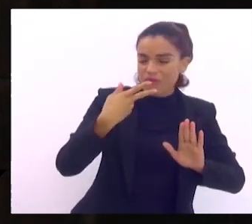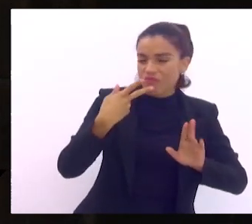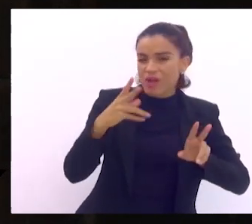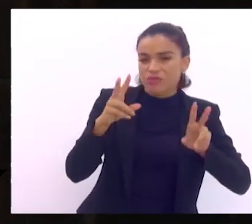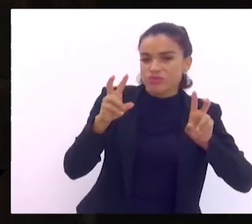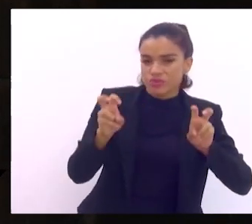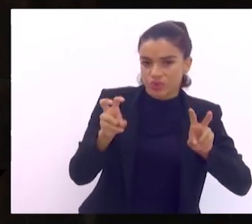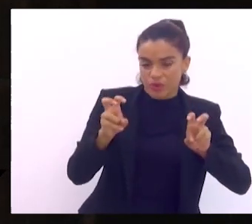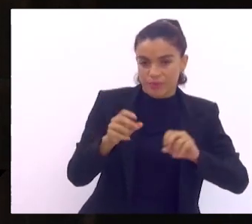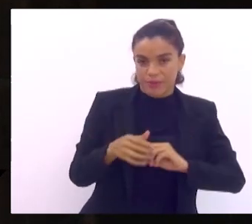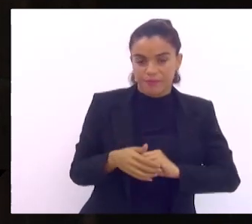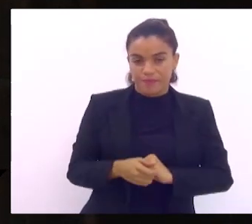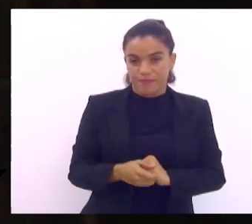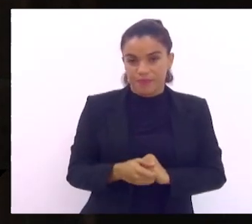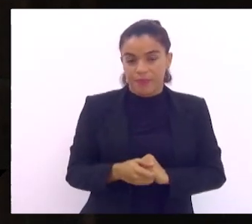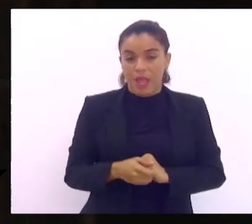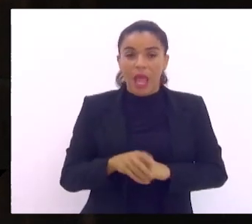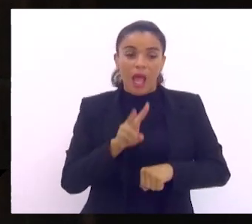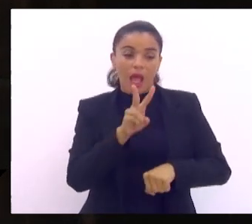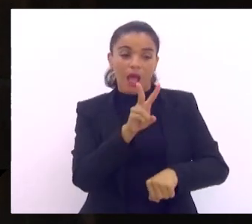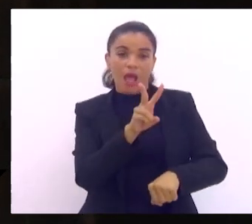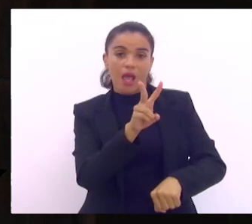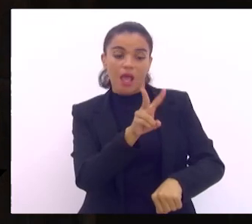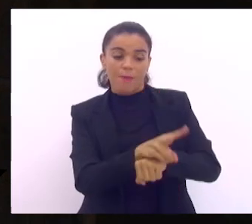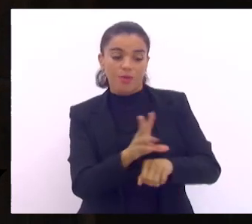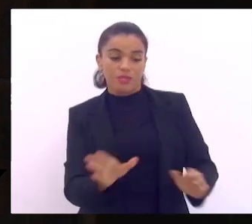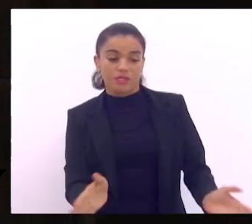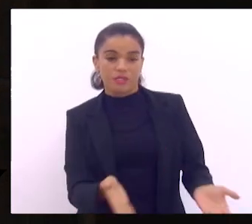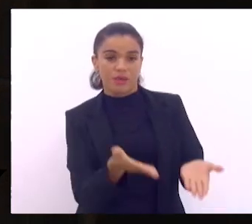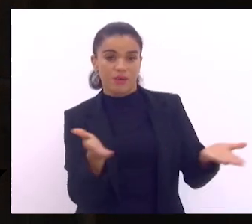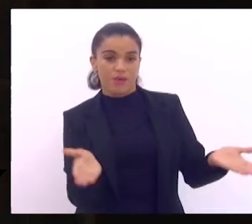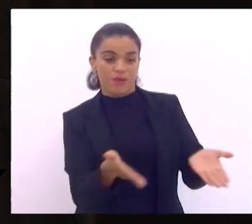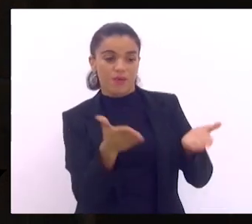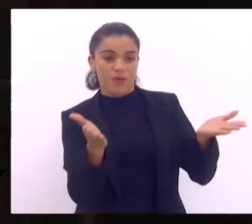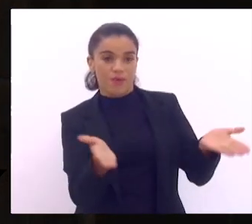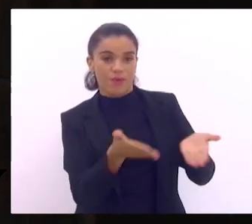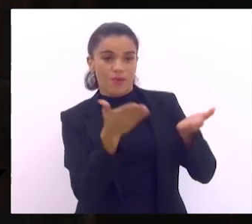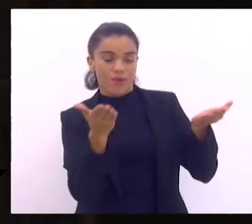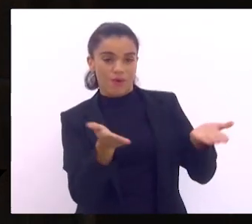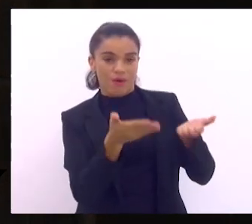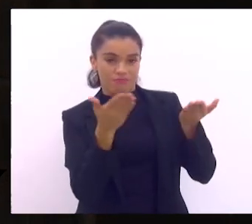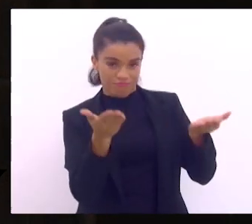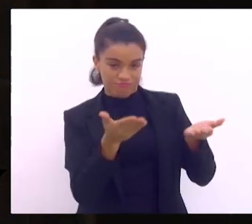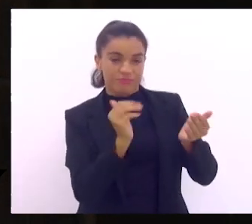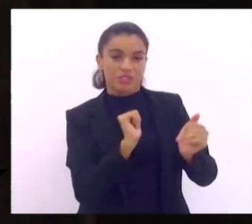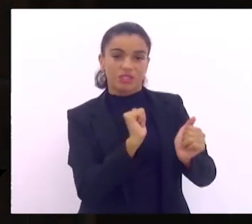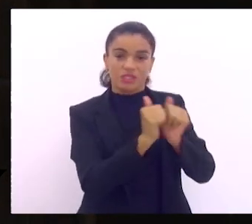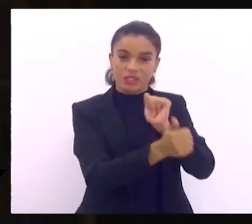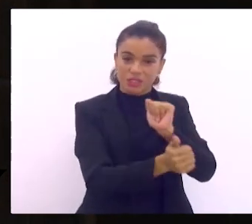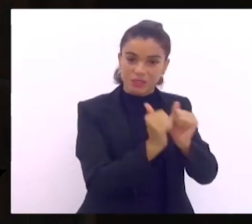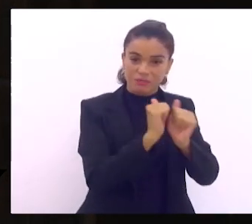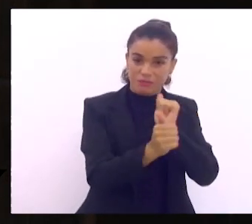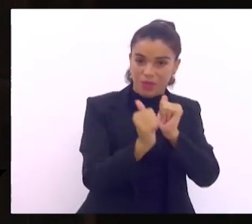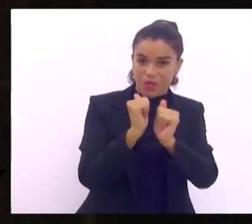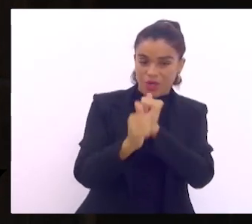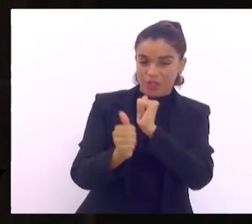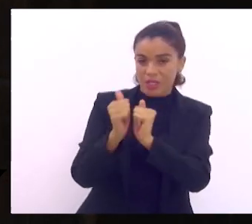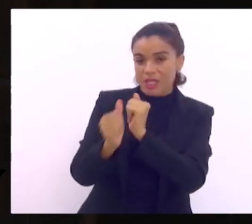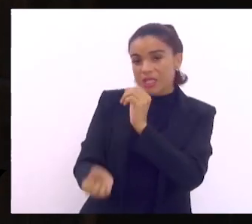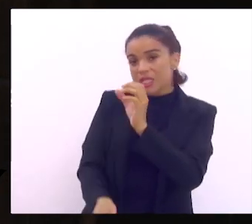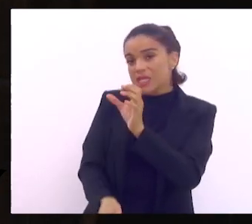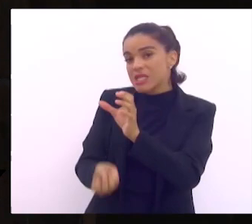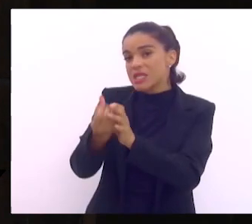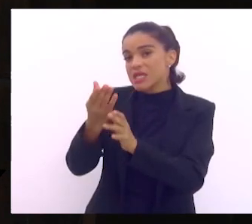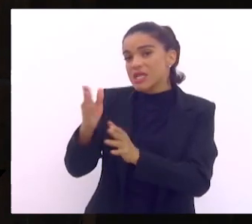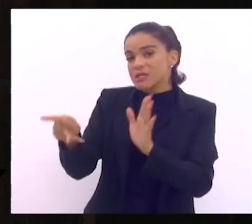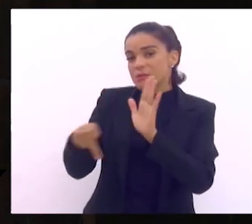assim: a proteção e incentivos à manifestação desportivas de criação